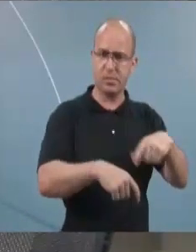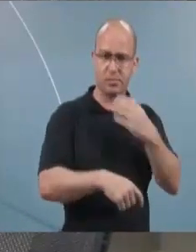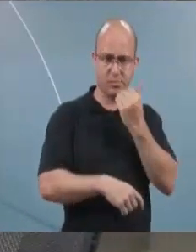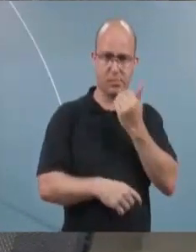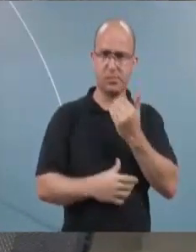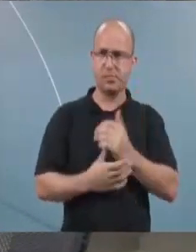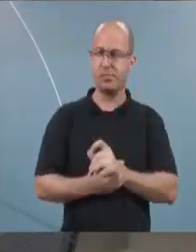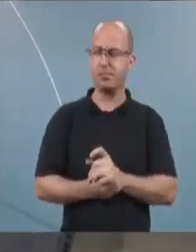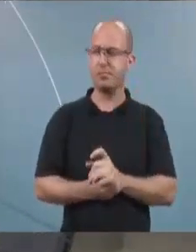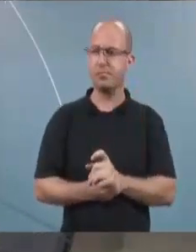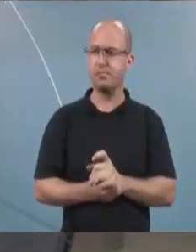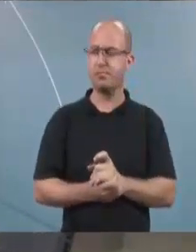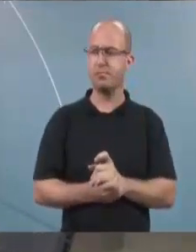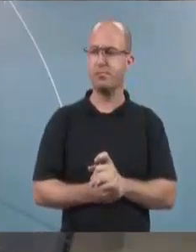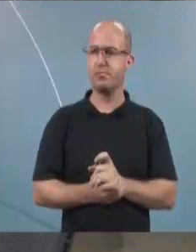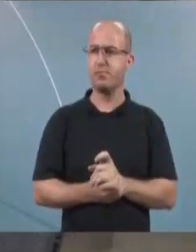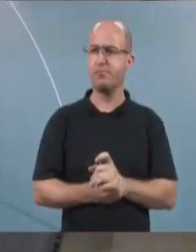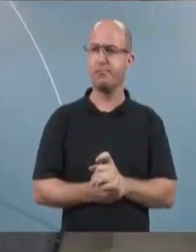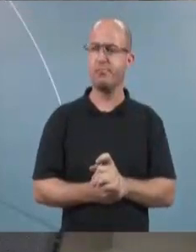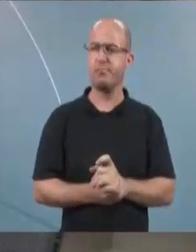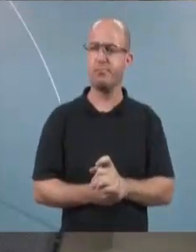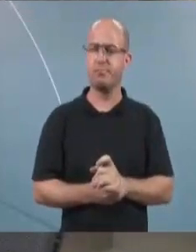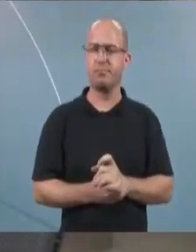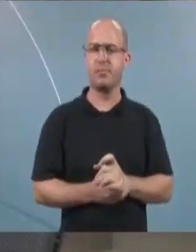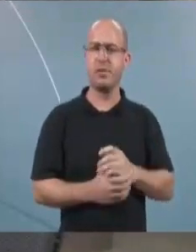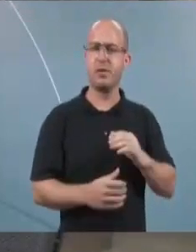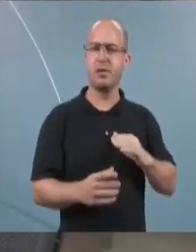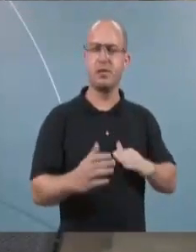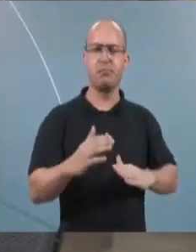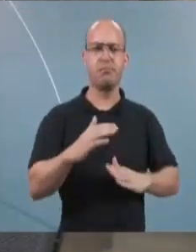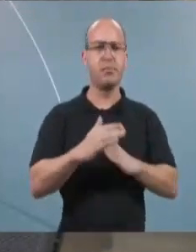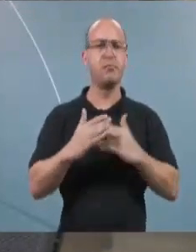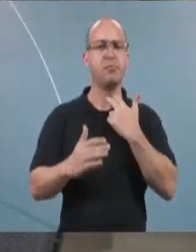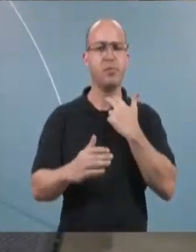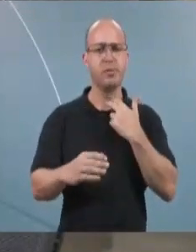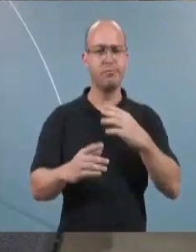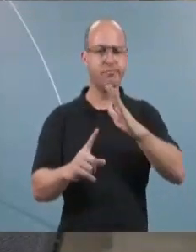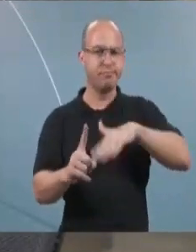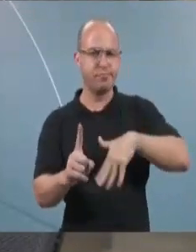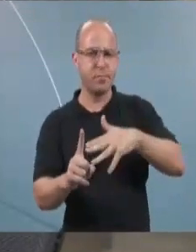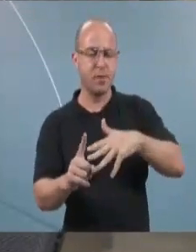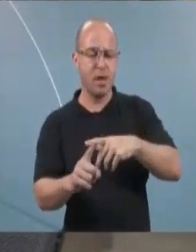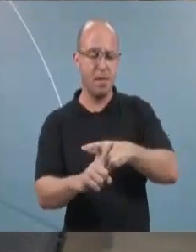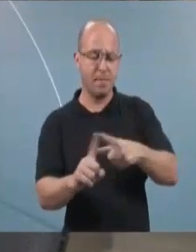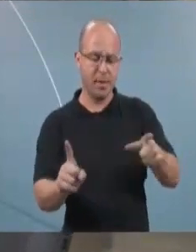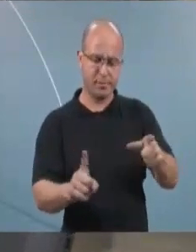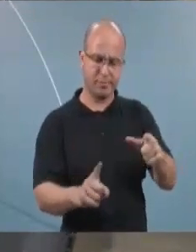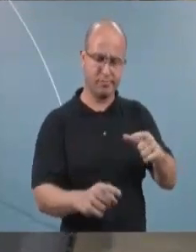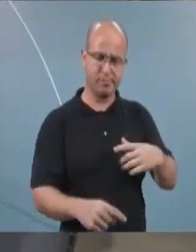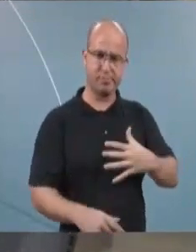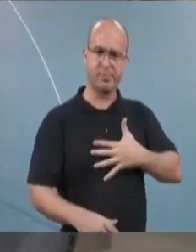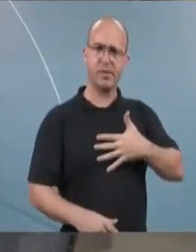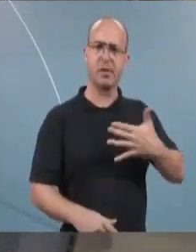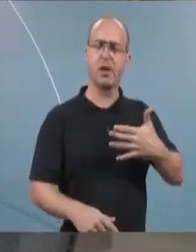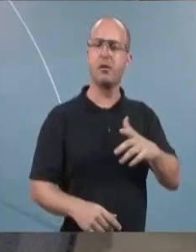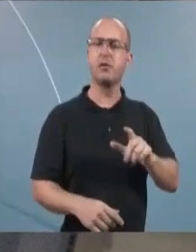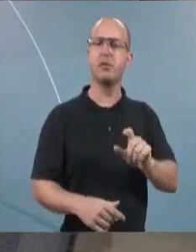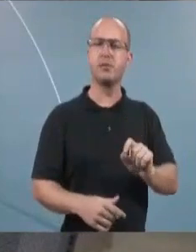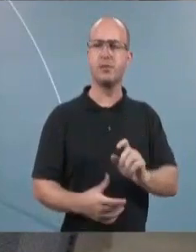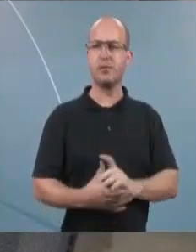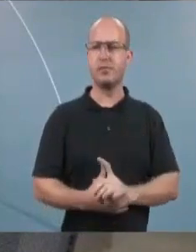alimentos impedirem de ser homenageados mas o que me impressiona